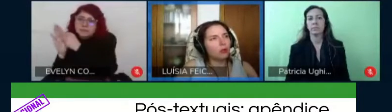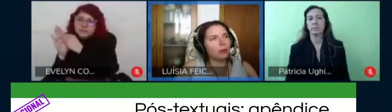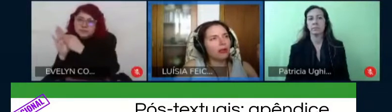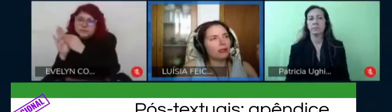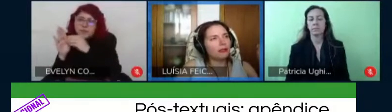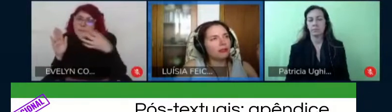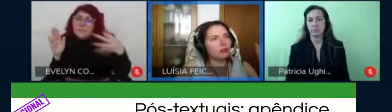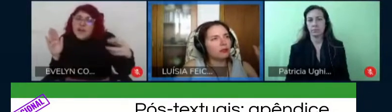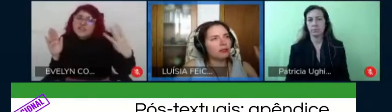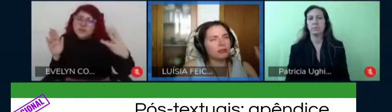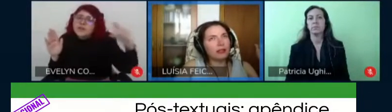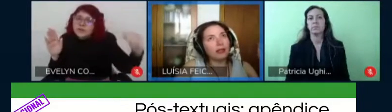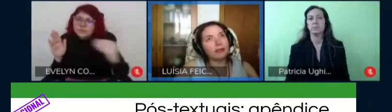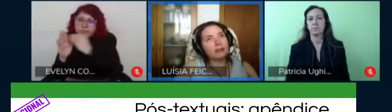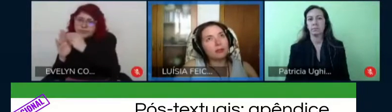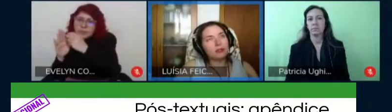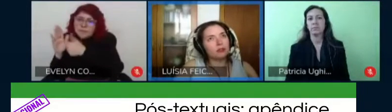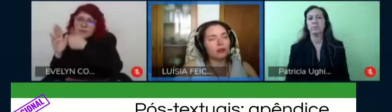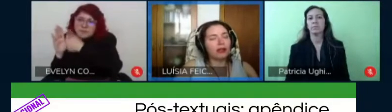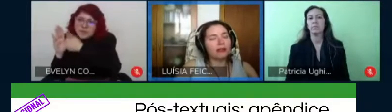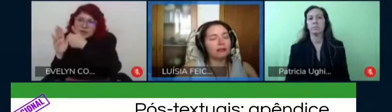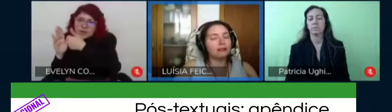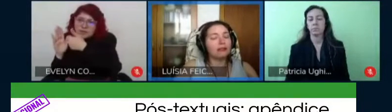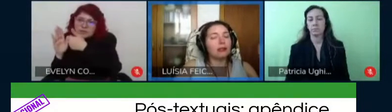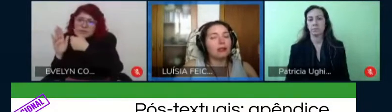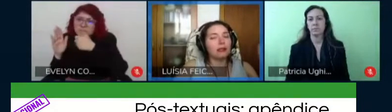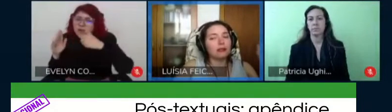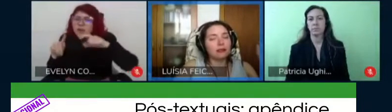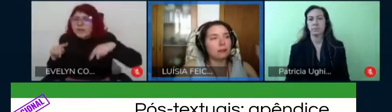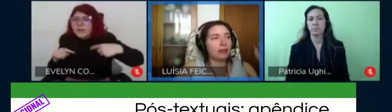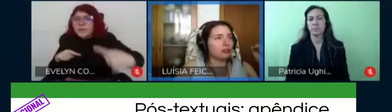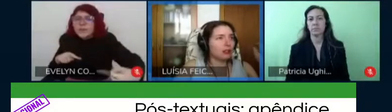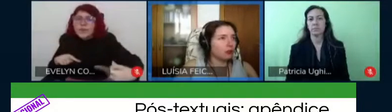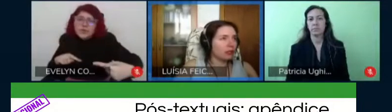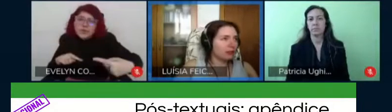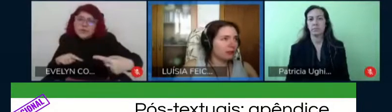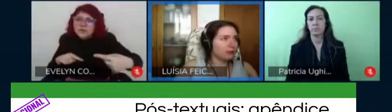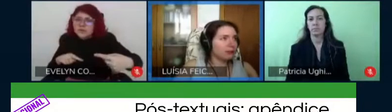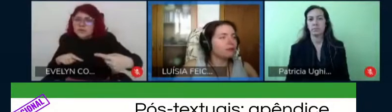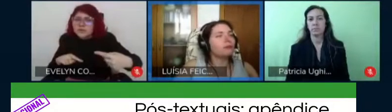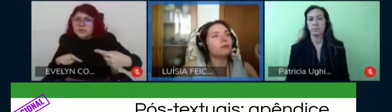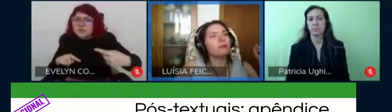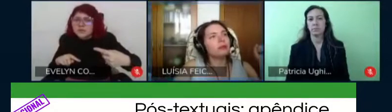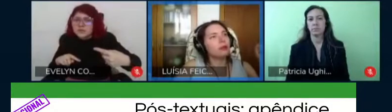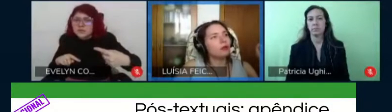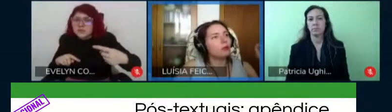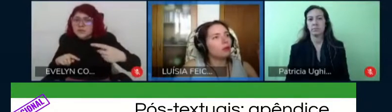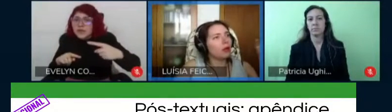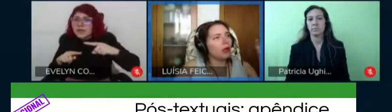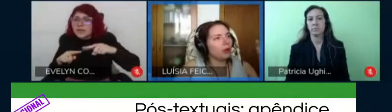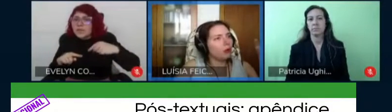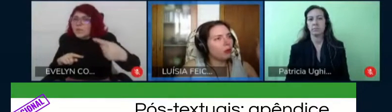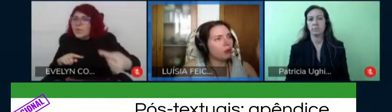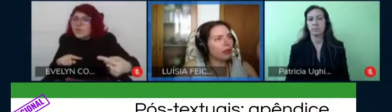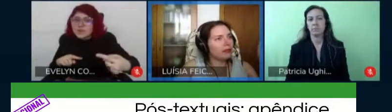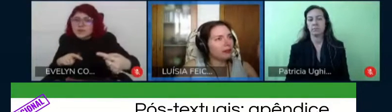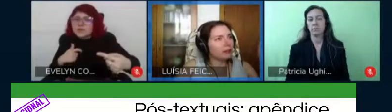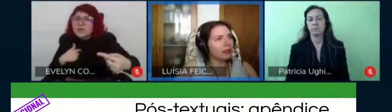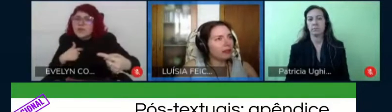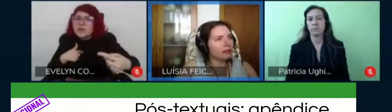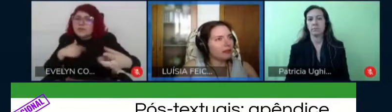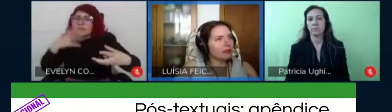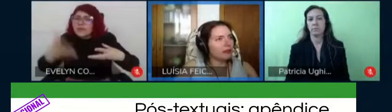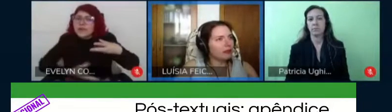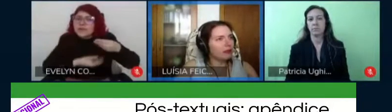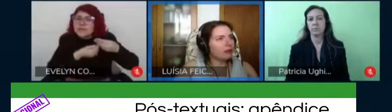incluo uma lista de universidades particulares na página 2, então